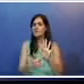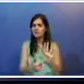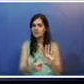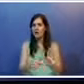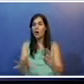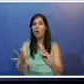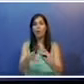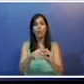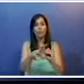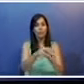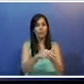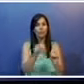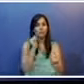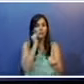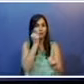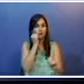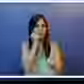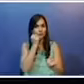conteúdo, ok?